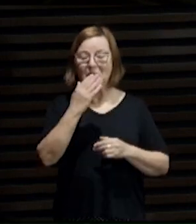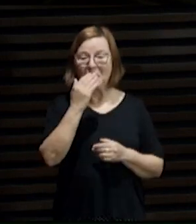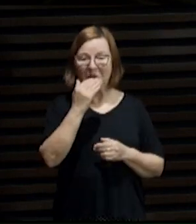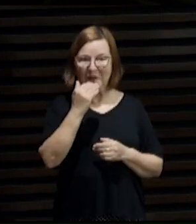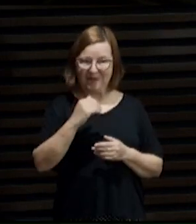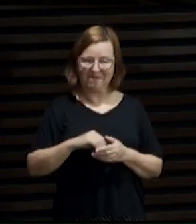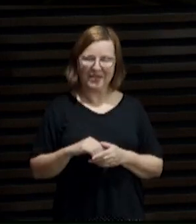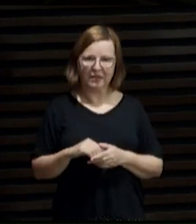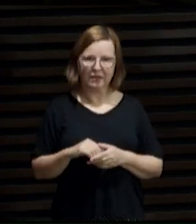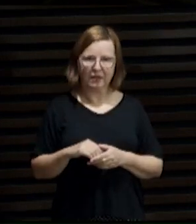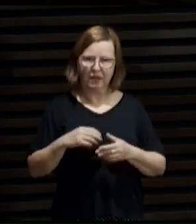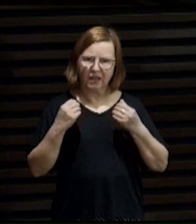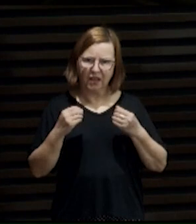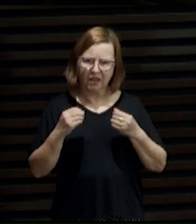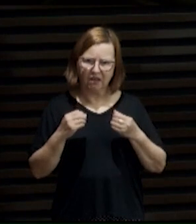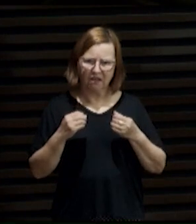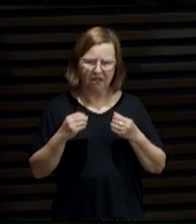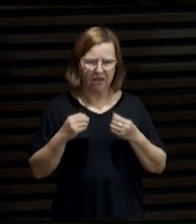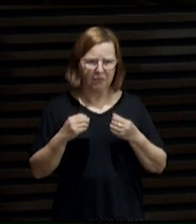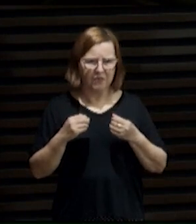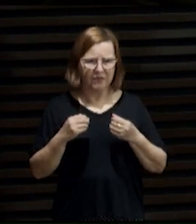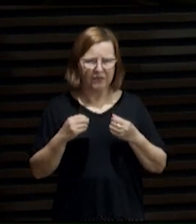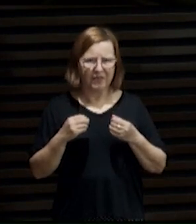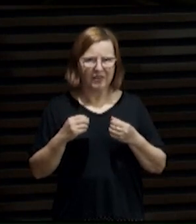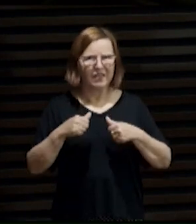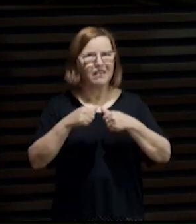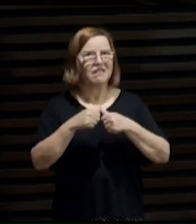filho. Como é que eu posso perder isso para um programa de televisão?